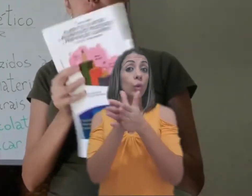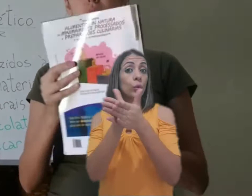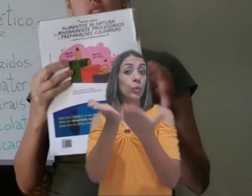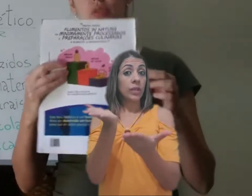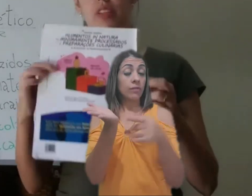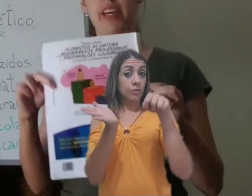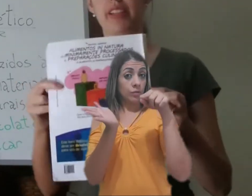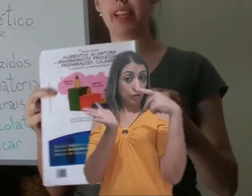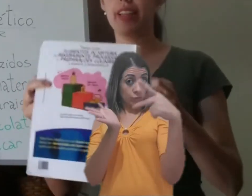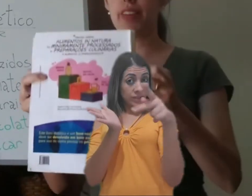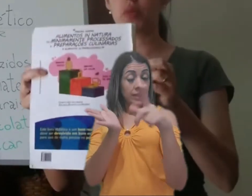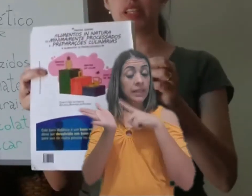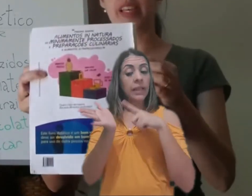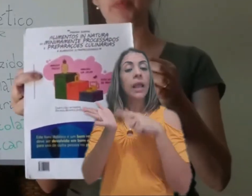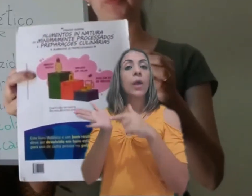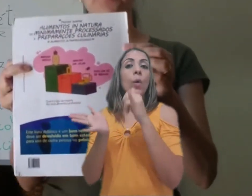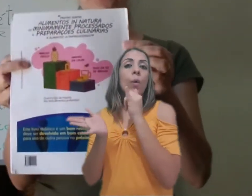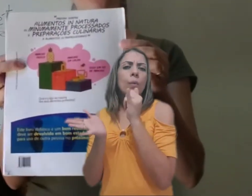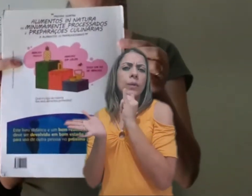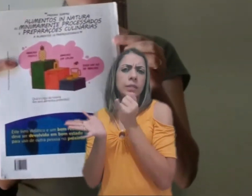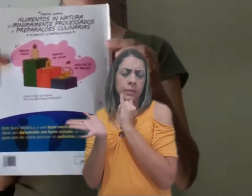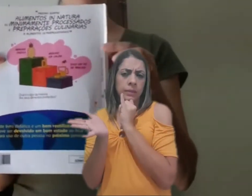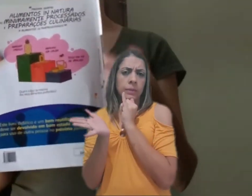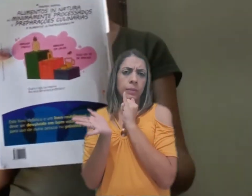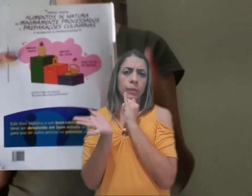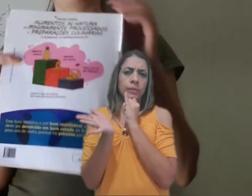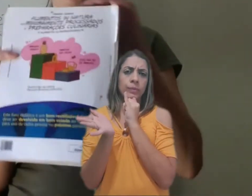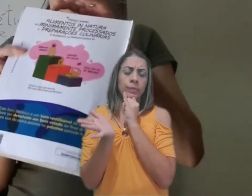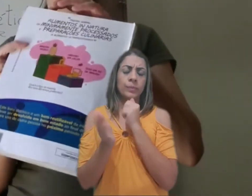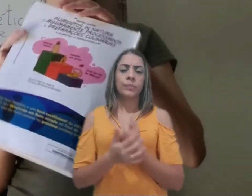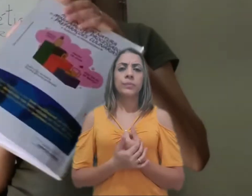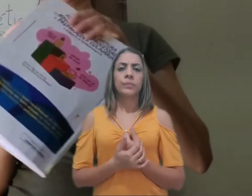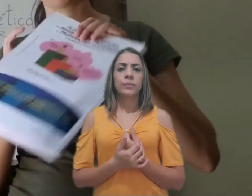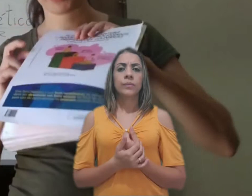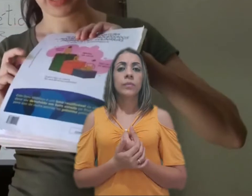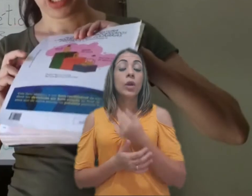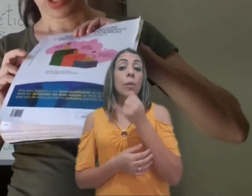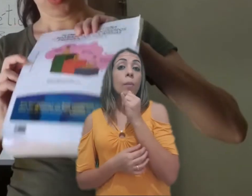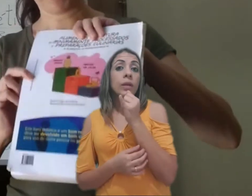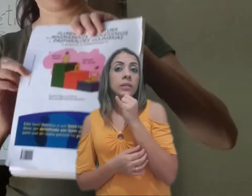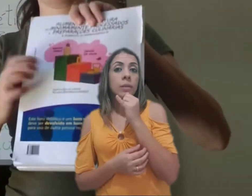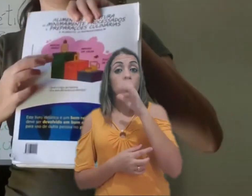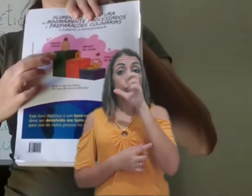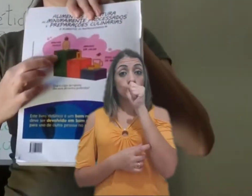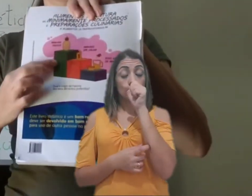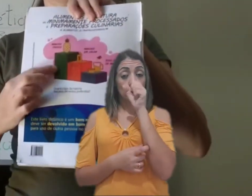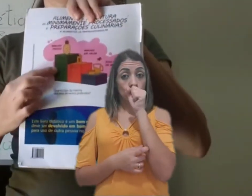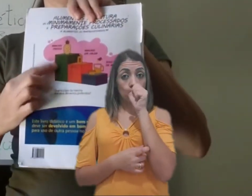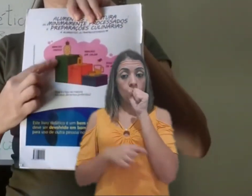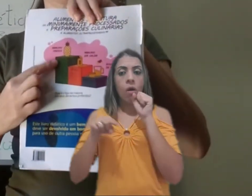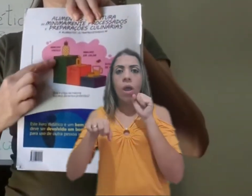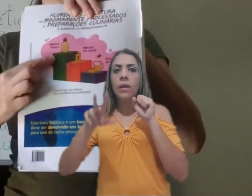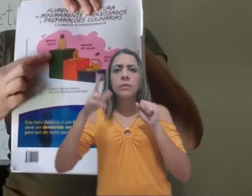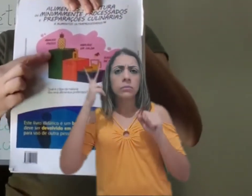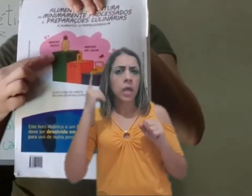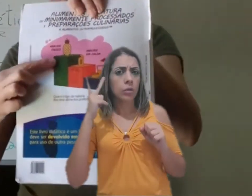do livro de vocês, né, vem um exemplo. Então, ele coloca aqui, ó. O abacaxi fresco é